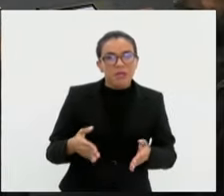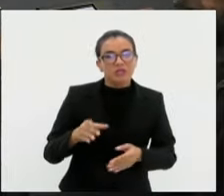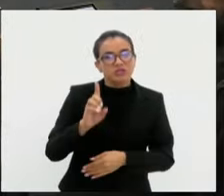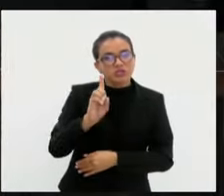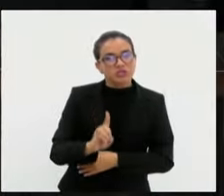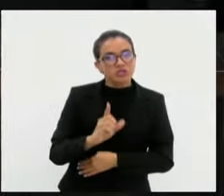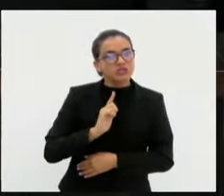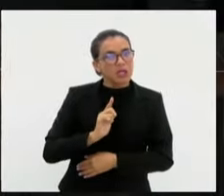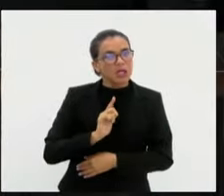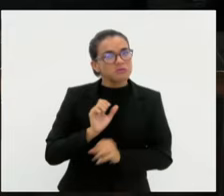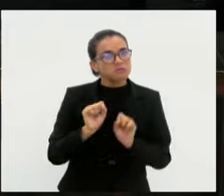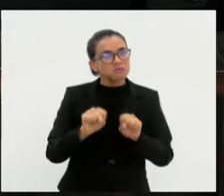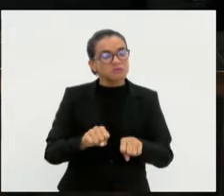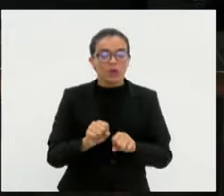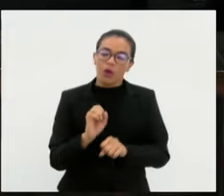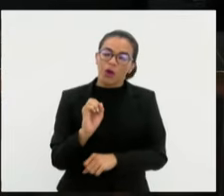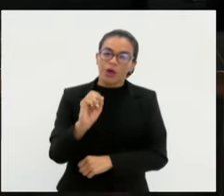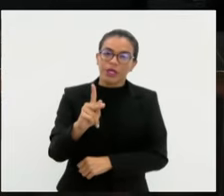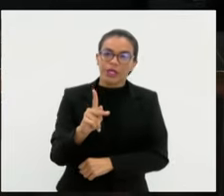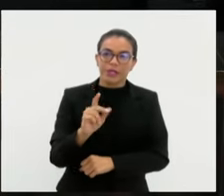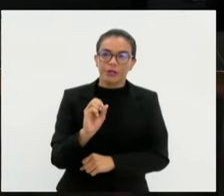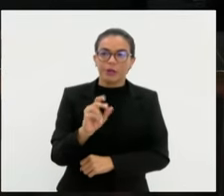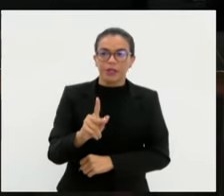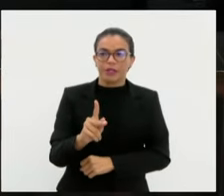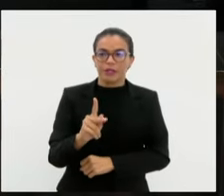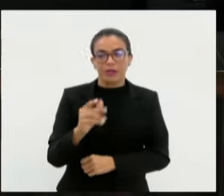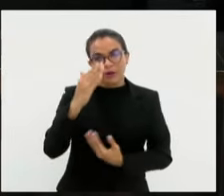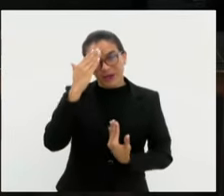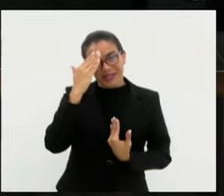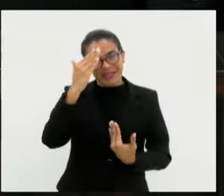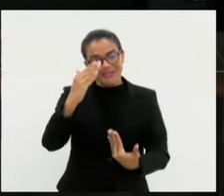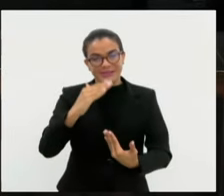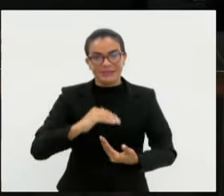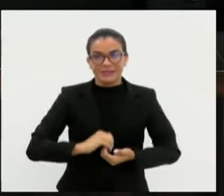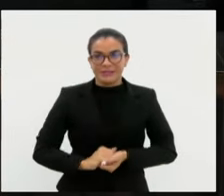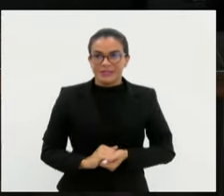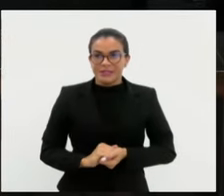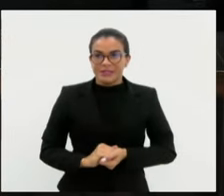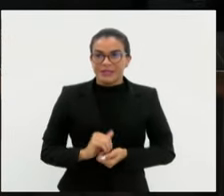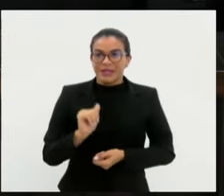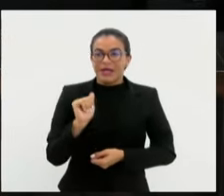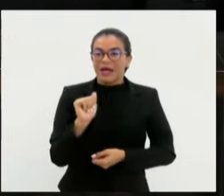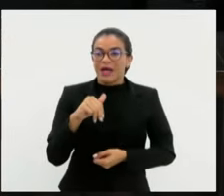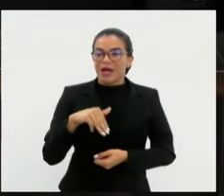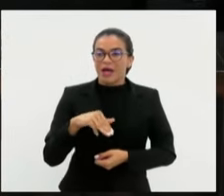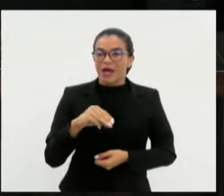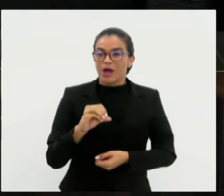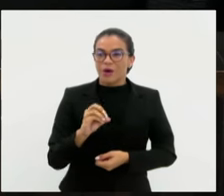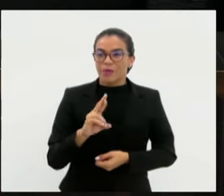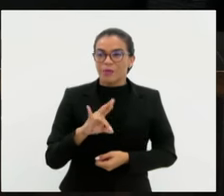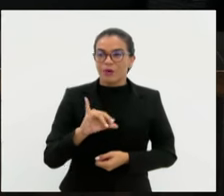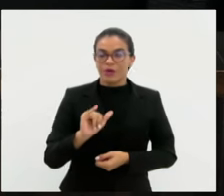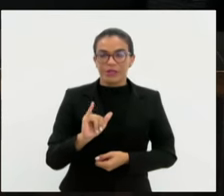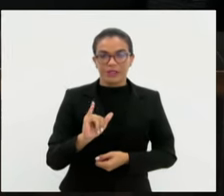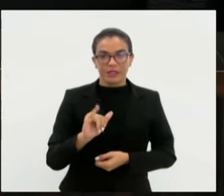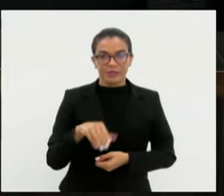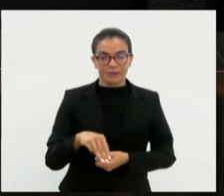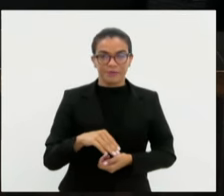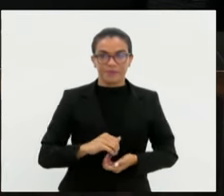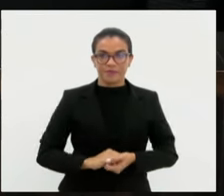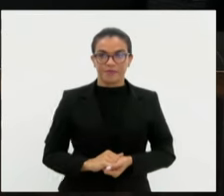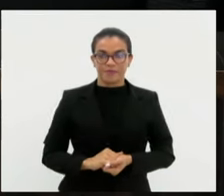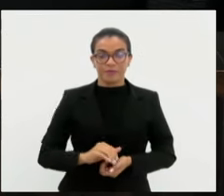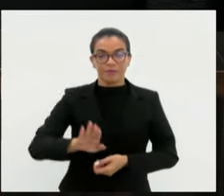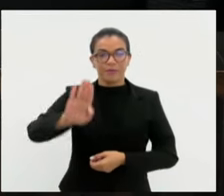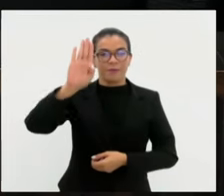sim. Tá bom. Então tá. Então eu agradeço. Amorim, você pediu uma questão de ordem.